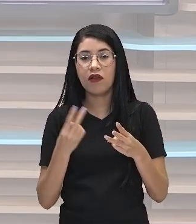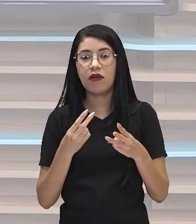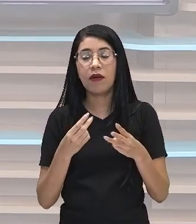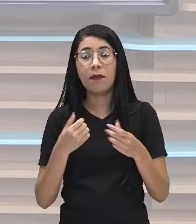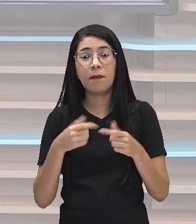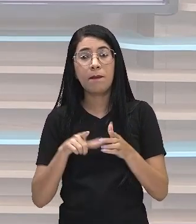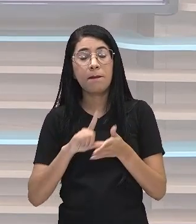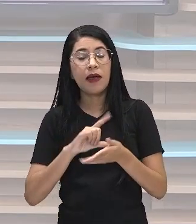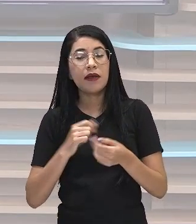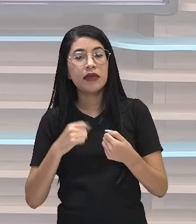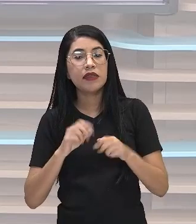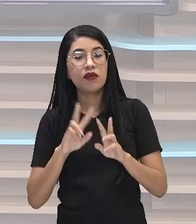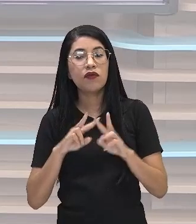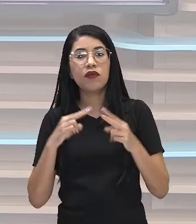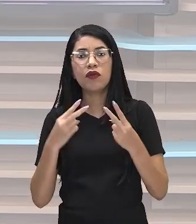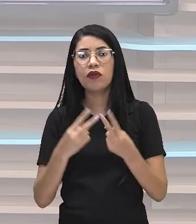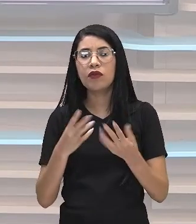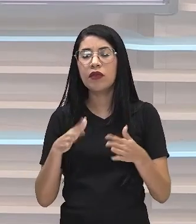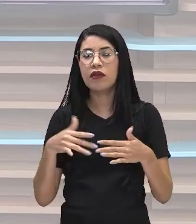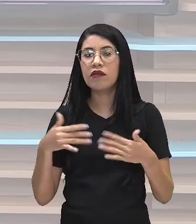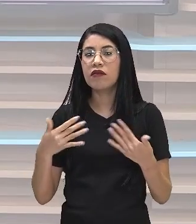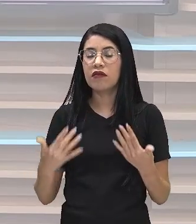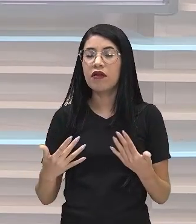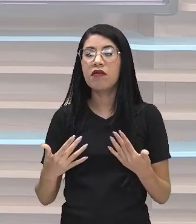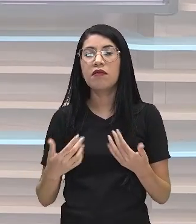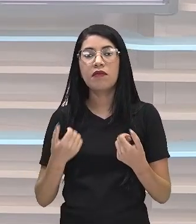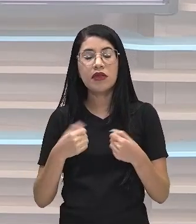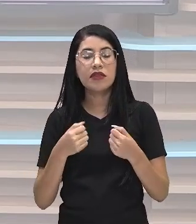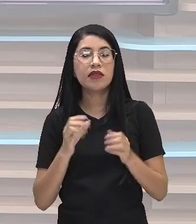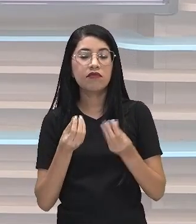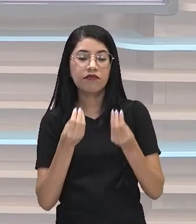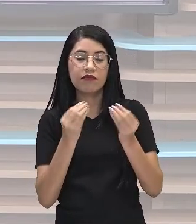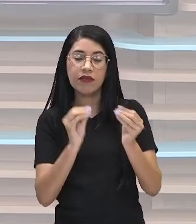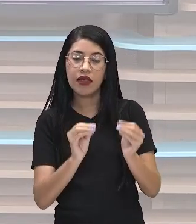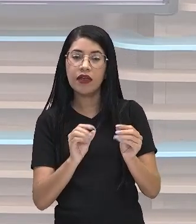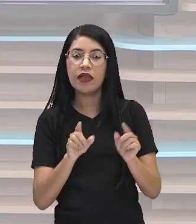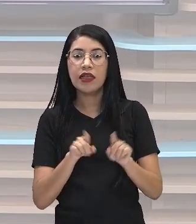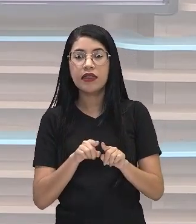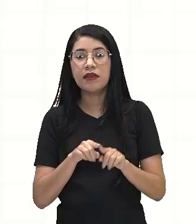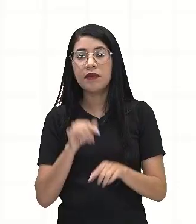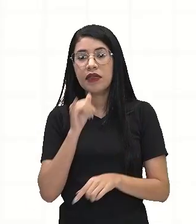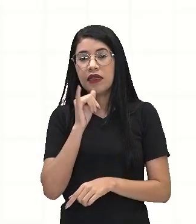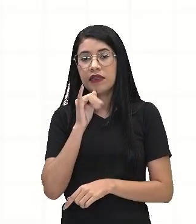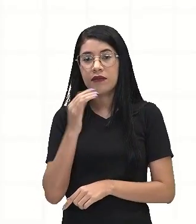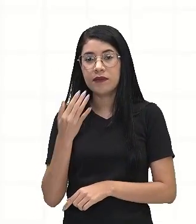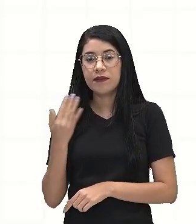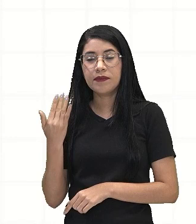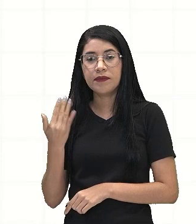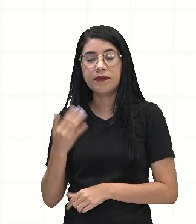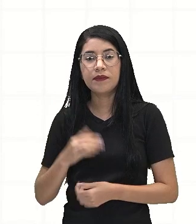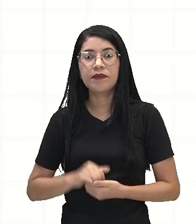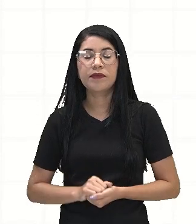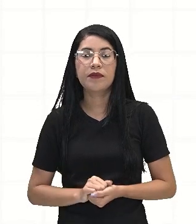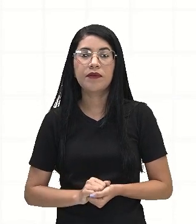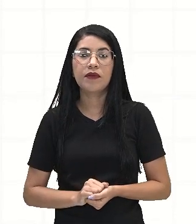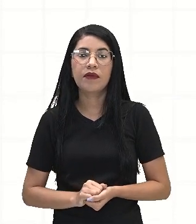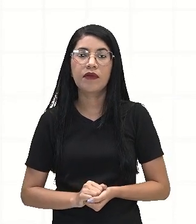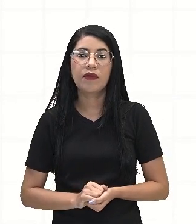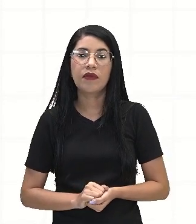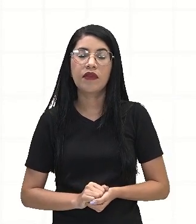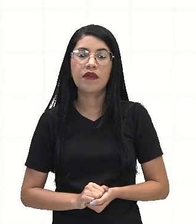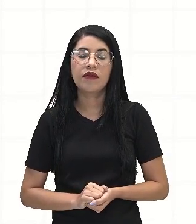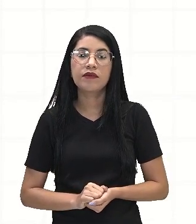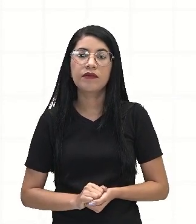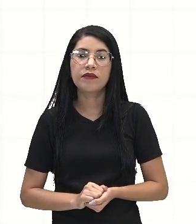né, dessa imagem, dessa figura, desse objeto, né? Como nós veremos agora nesse exemplo. Olha só o que diz aqui